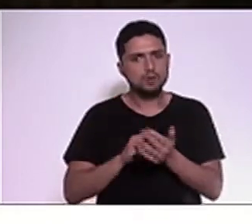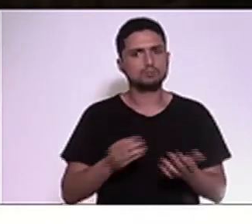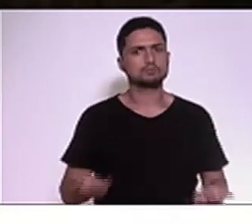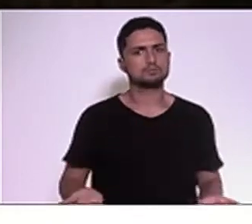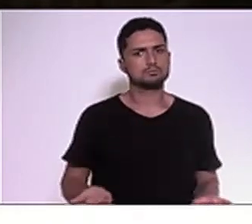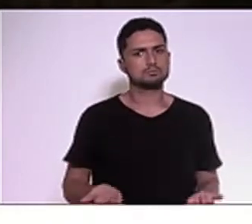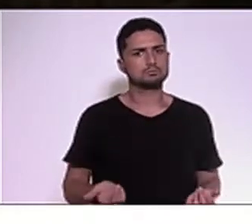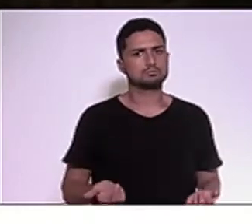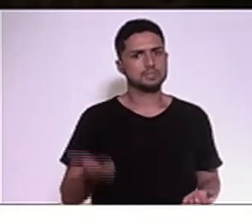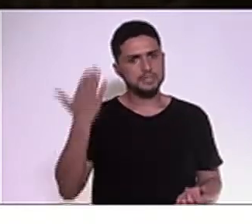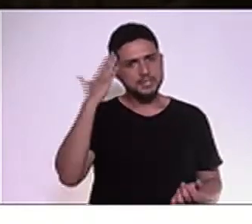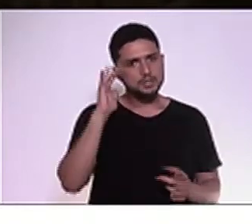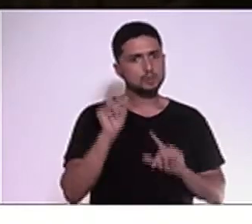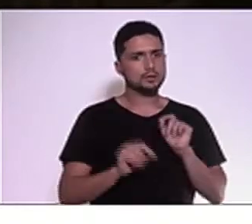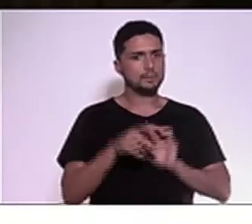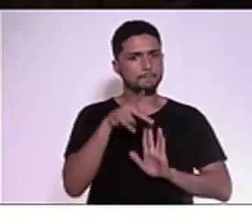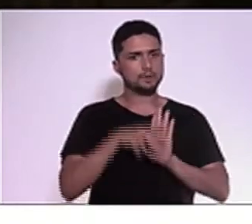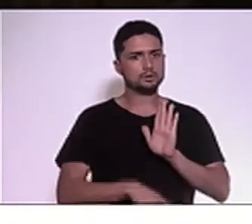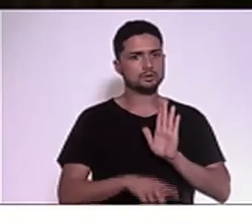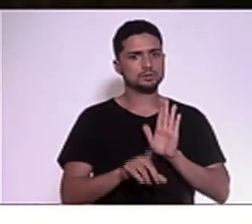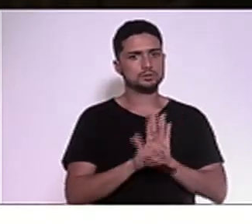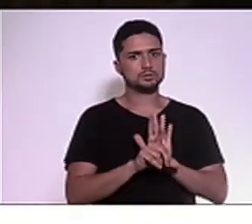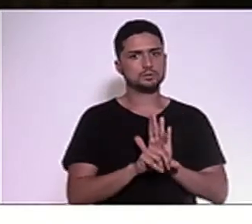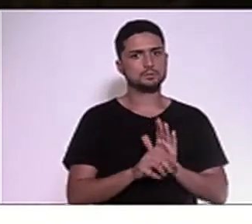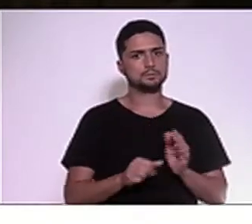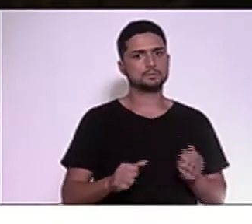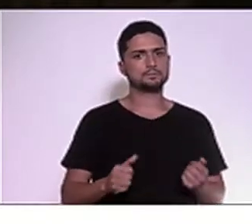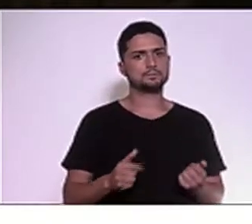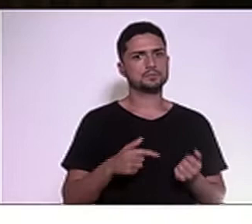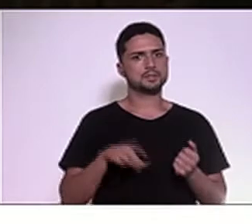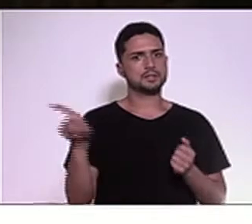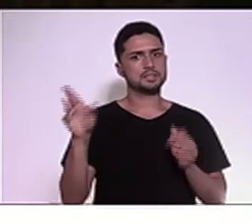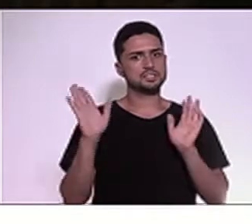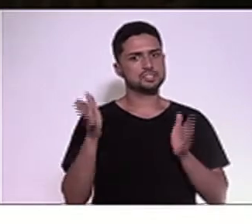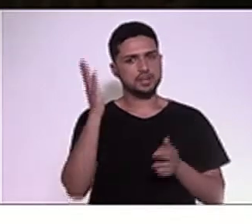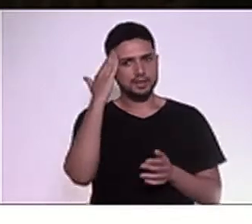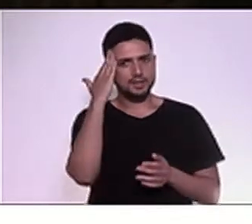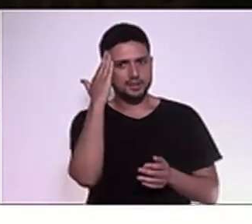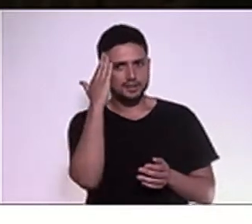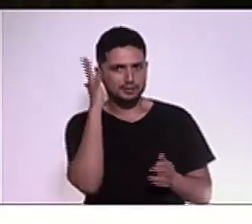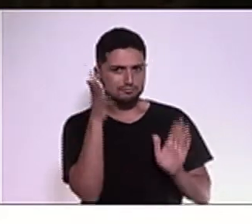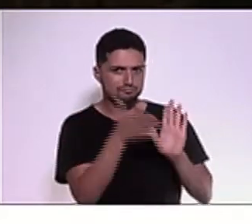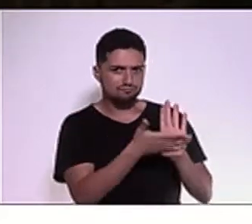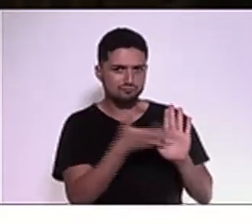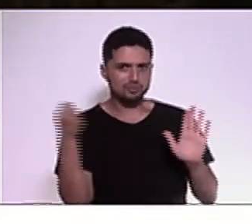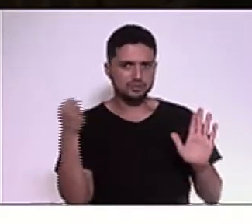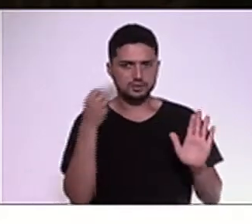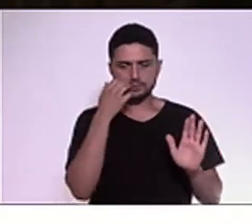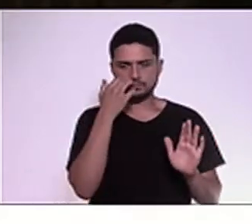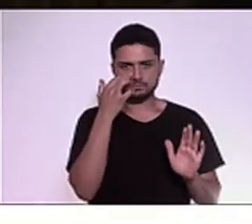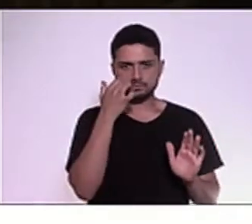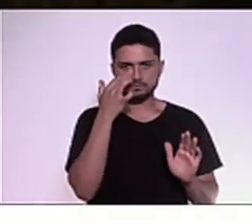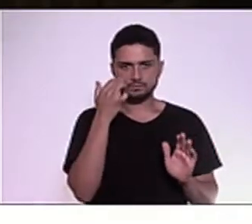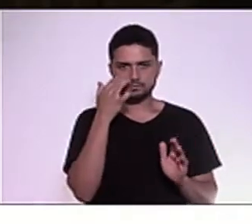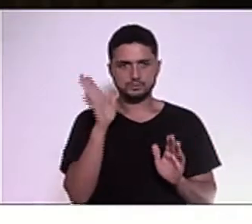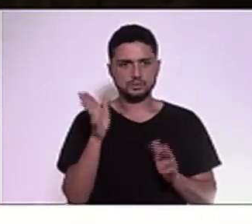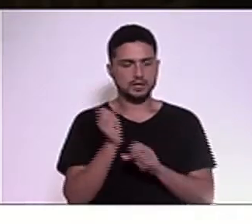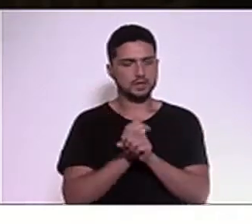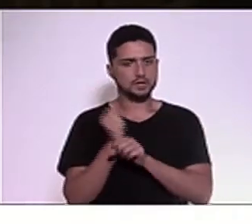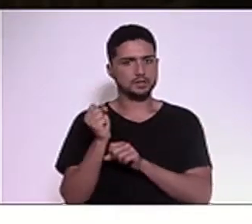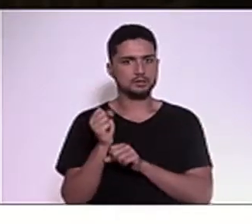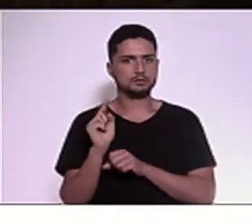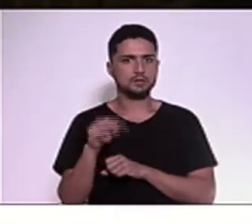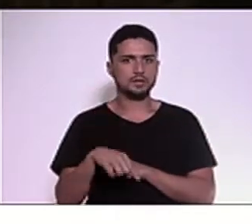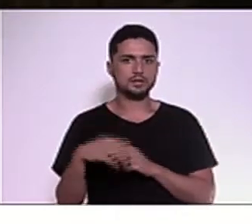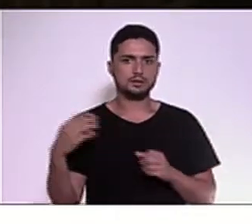entendendo que esses fundos ele já estava querendo mexer aí desde o meio do ano, e só manda para essa casa ao